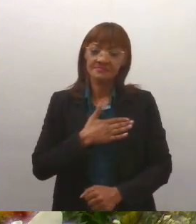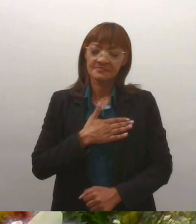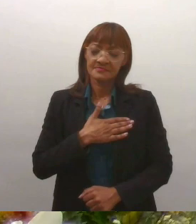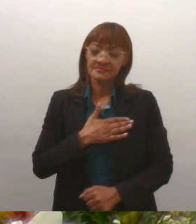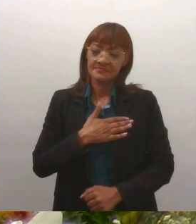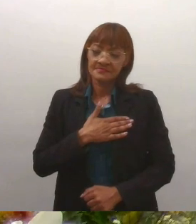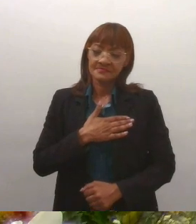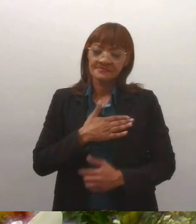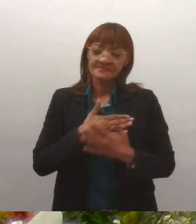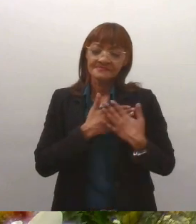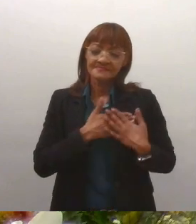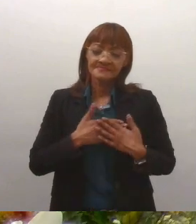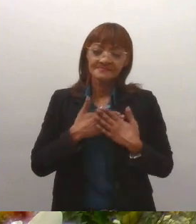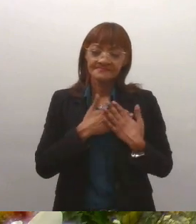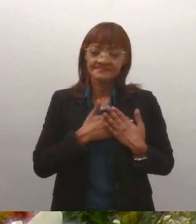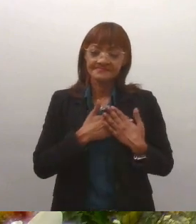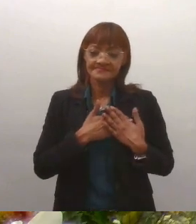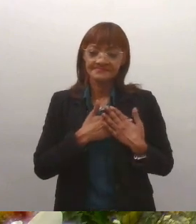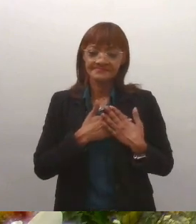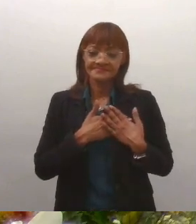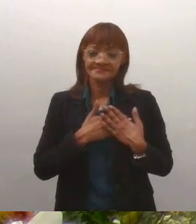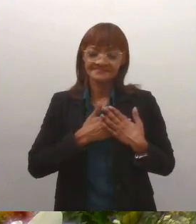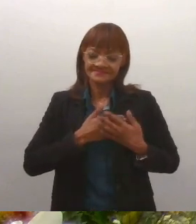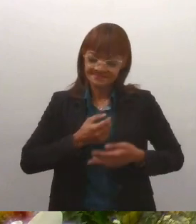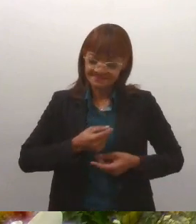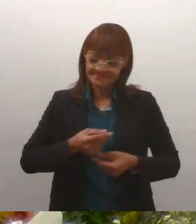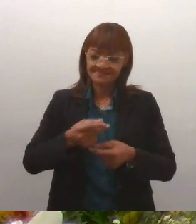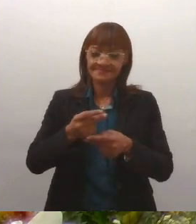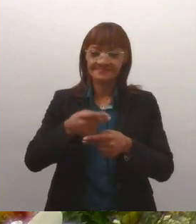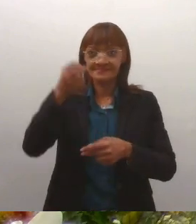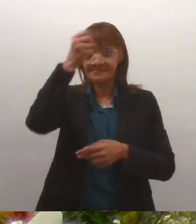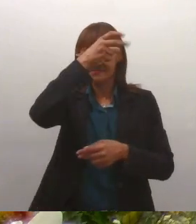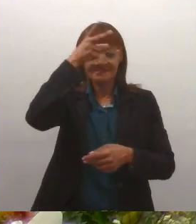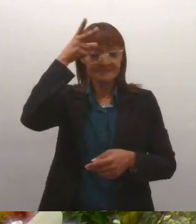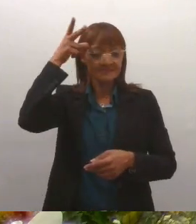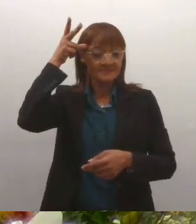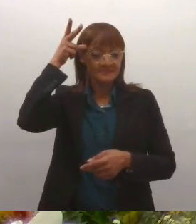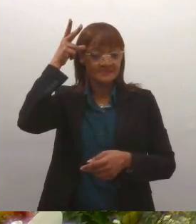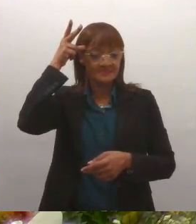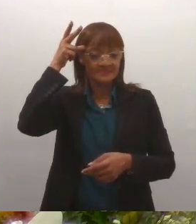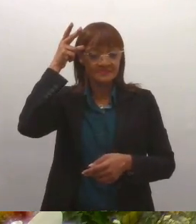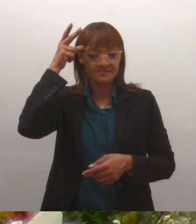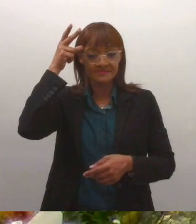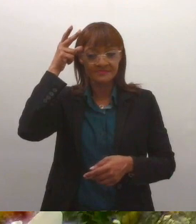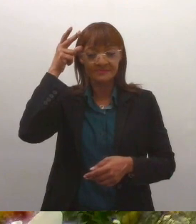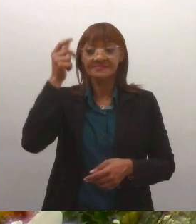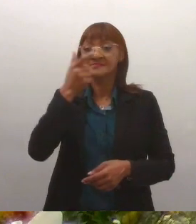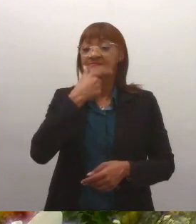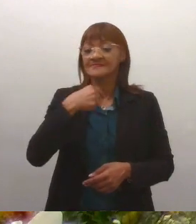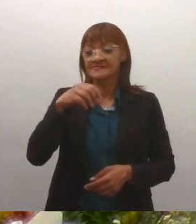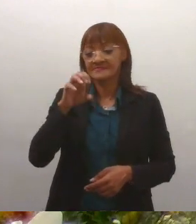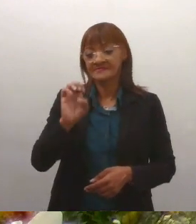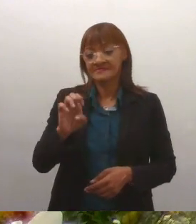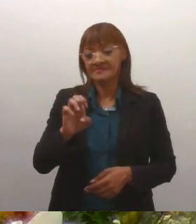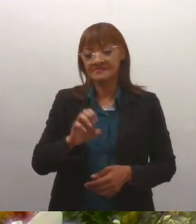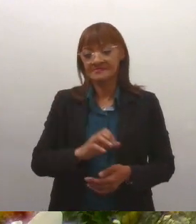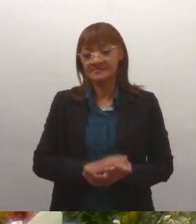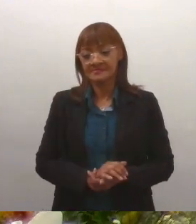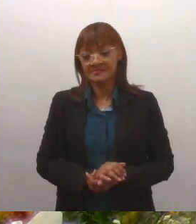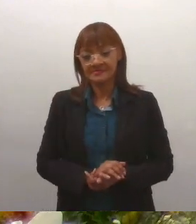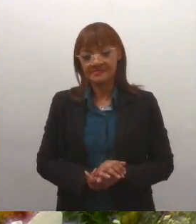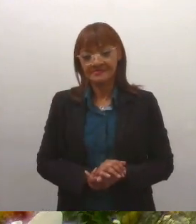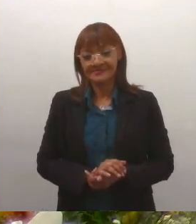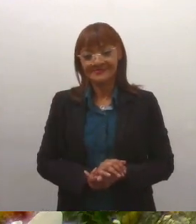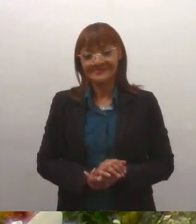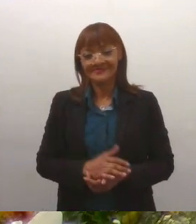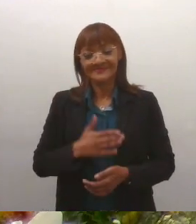fraterno prefeito Edivaldo Nogueira, é assim que eu trato, meu compadre Fausto, que está aqui